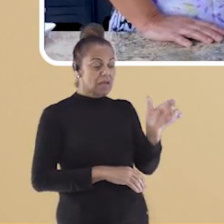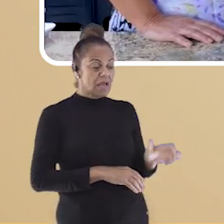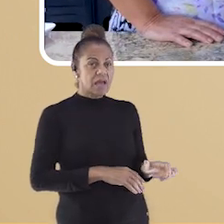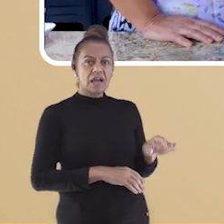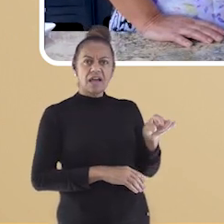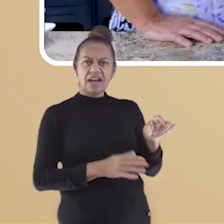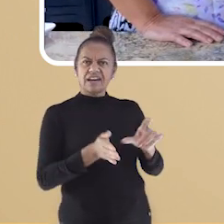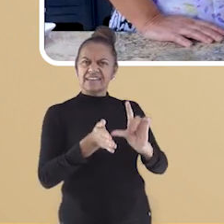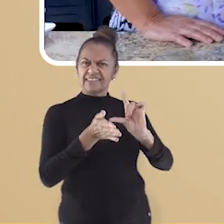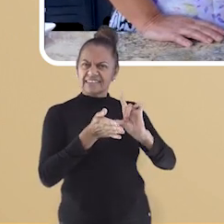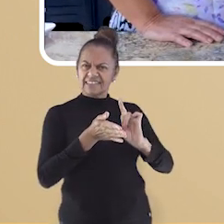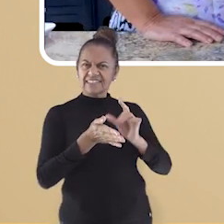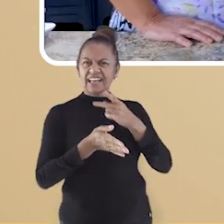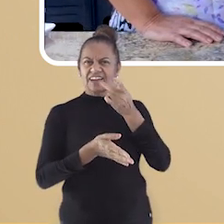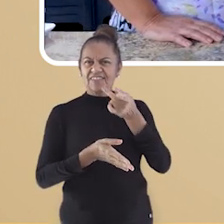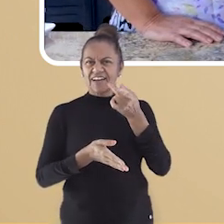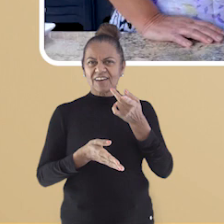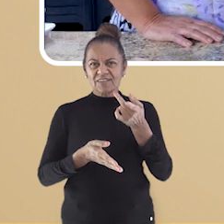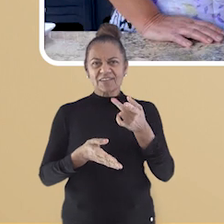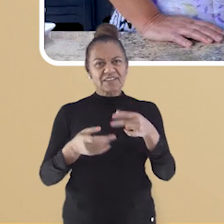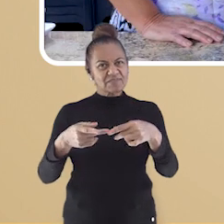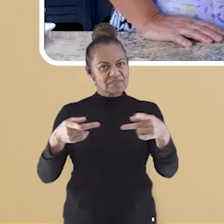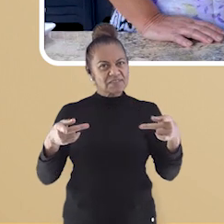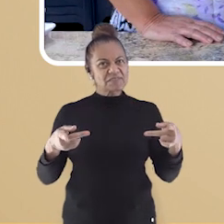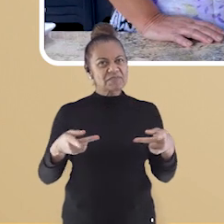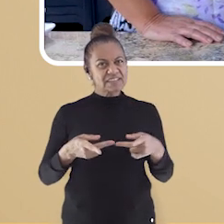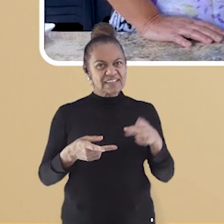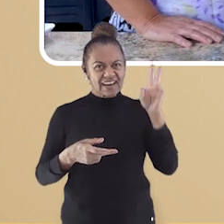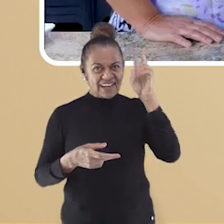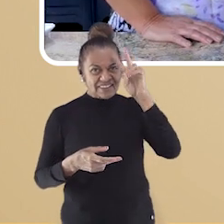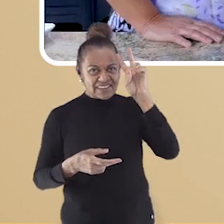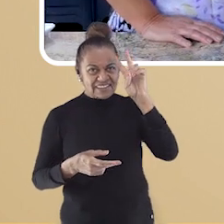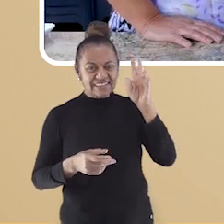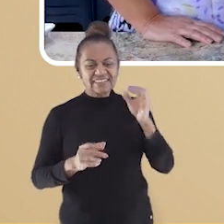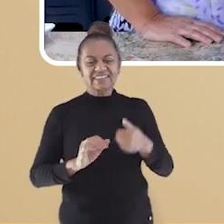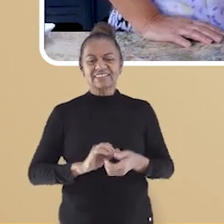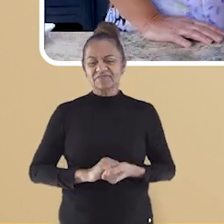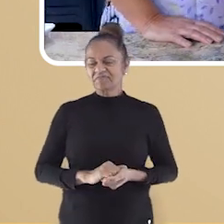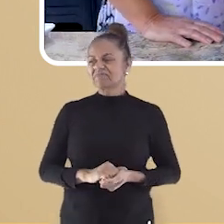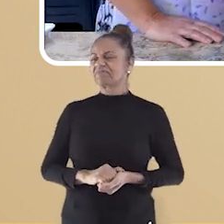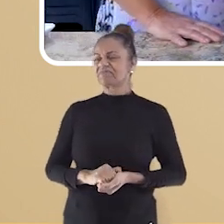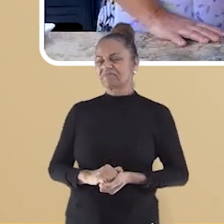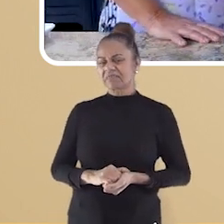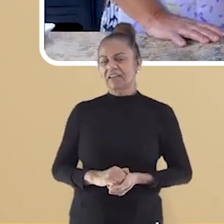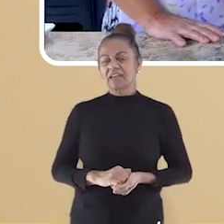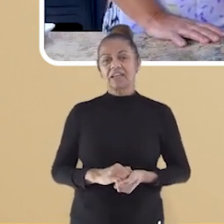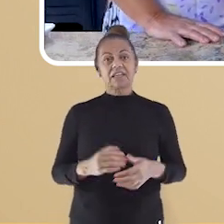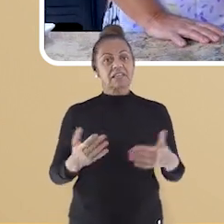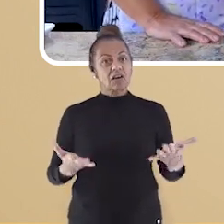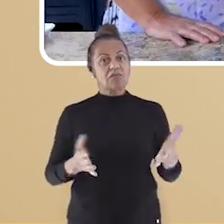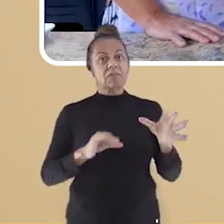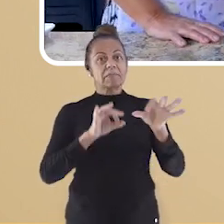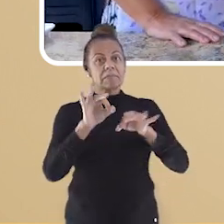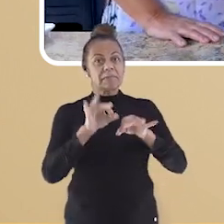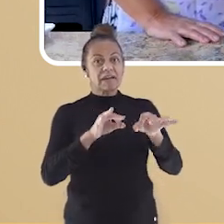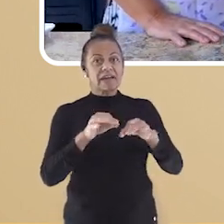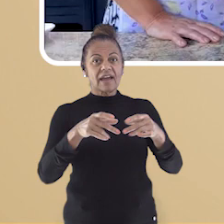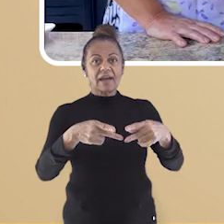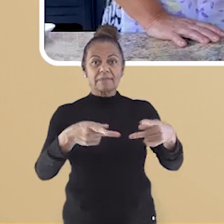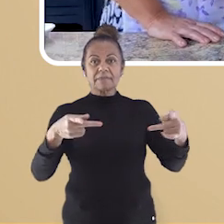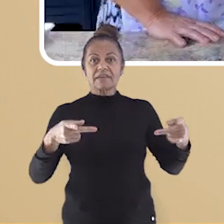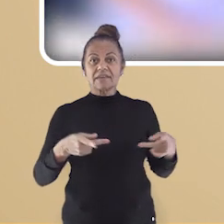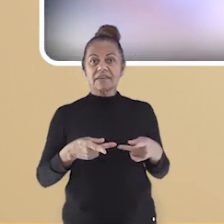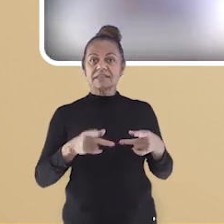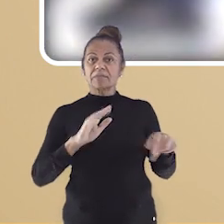fazer uma pizza de pão de forma, lembra? Lembro sim. Então vamos lá fazer a pizza de pão